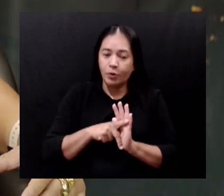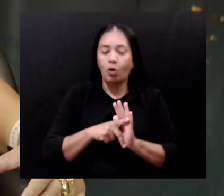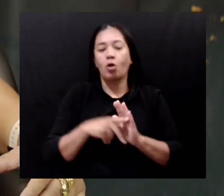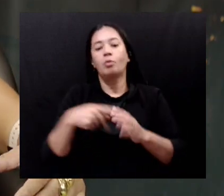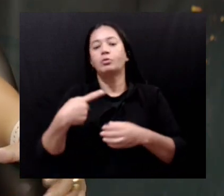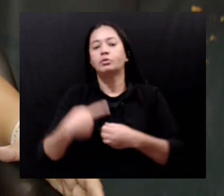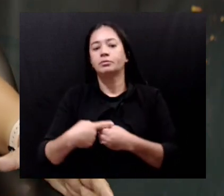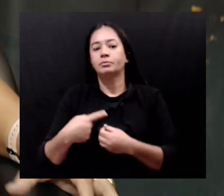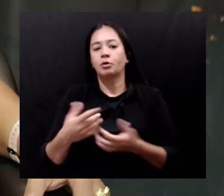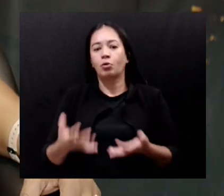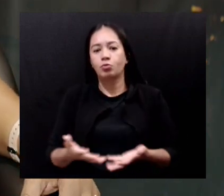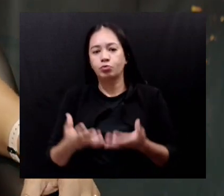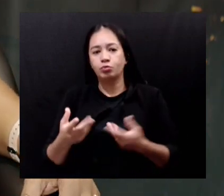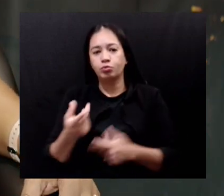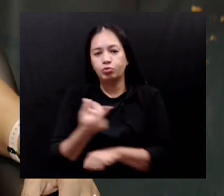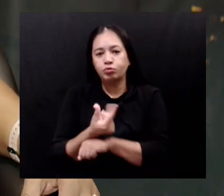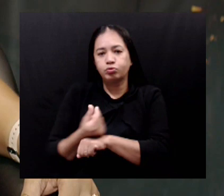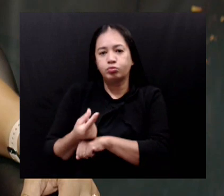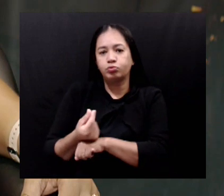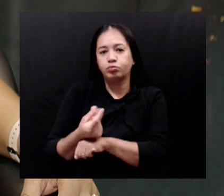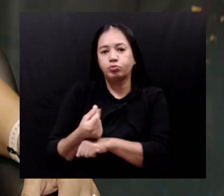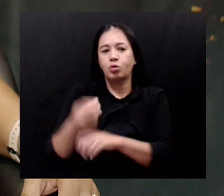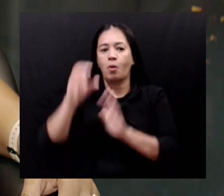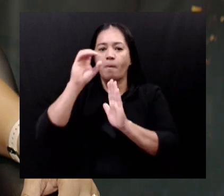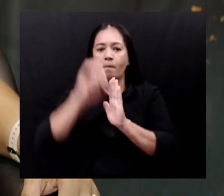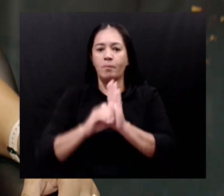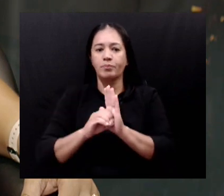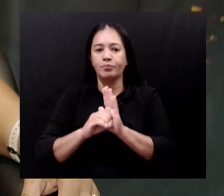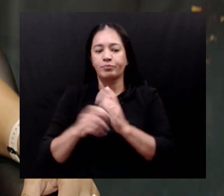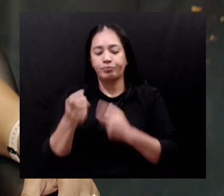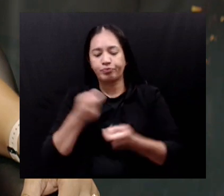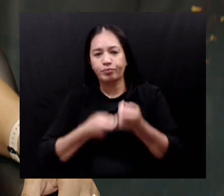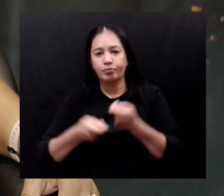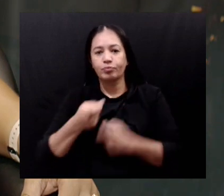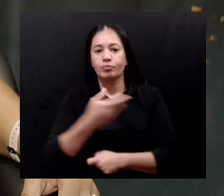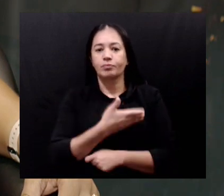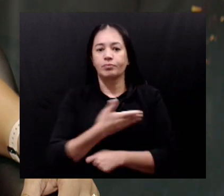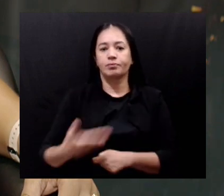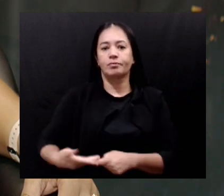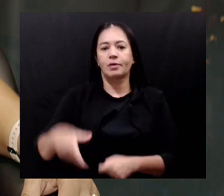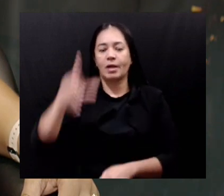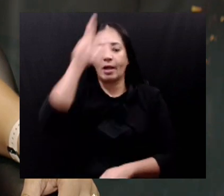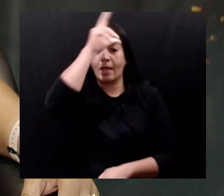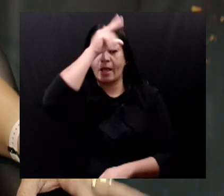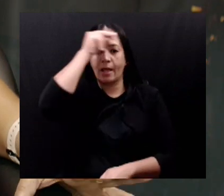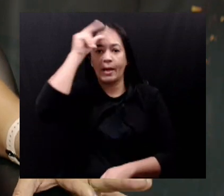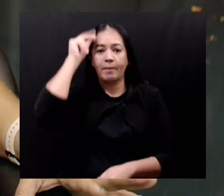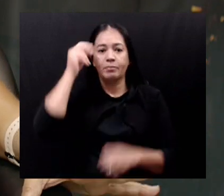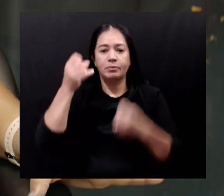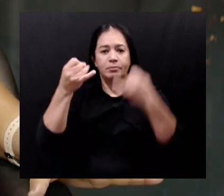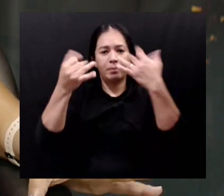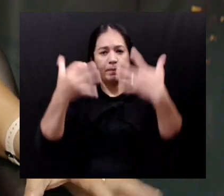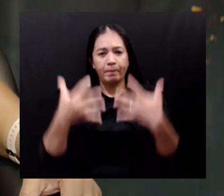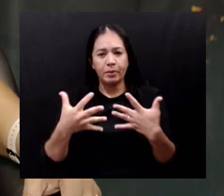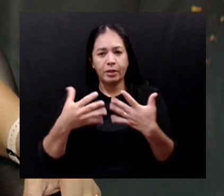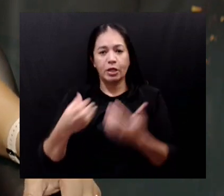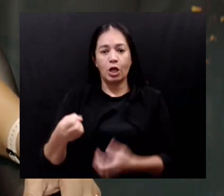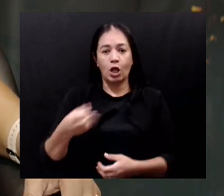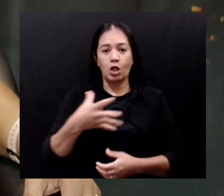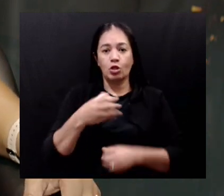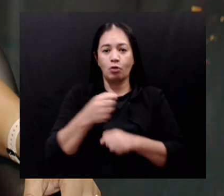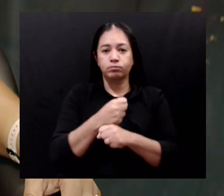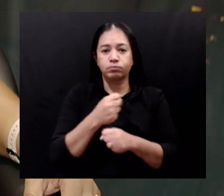economia de recursos e eficiência na gestão pública. A Prefeitura também ressalta que a implantação da nova unidade representa um avanço